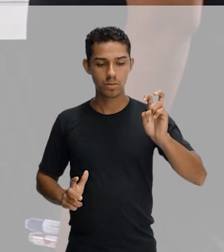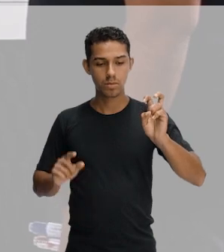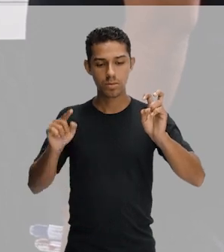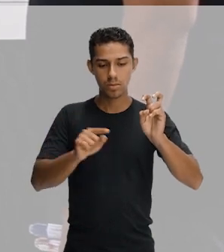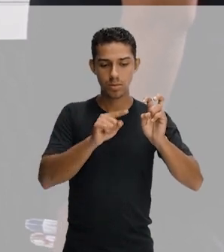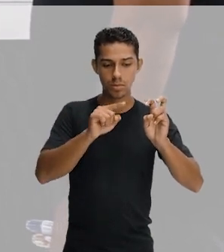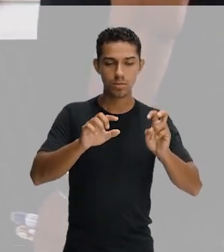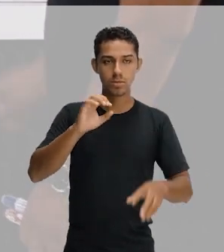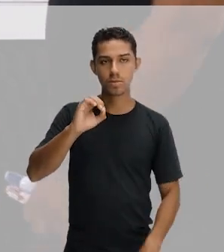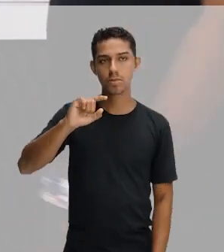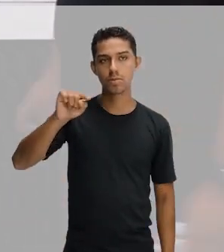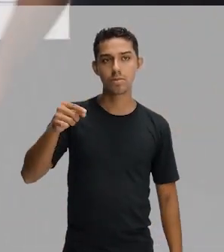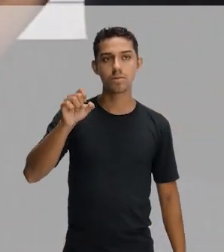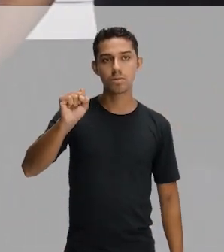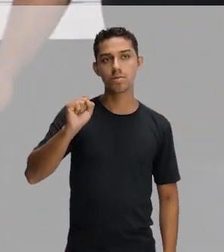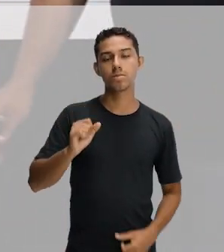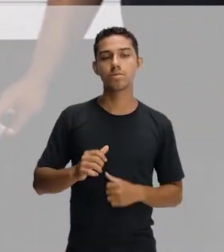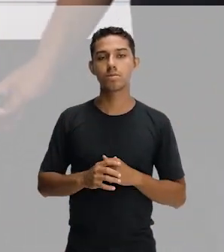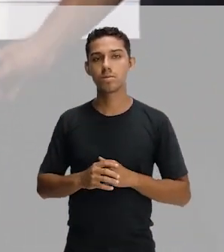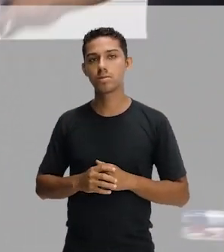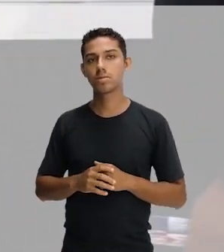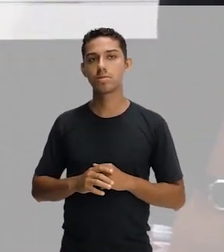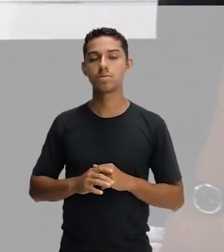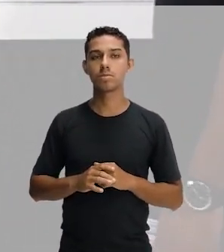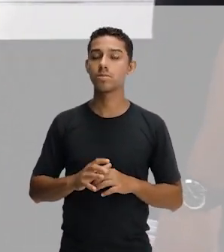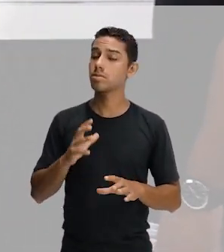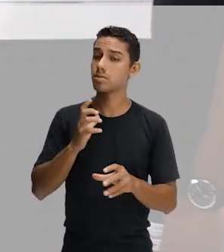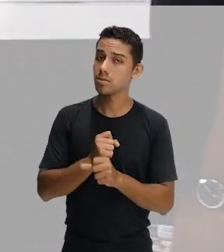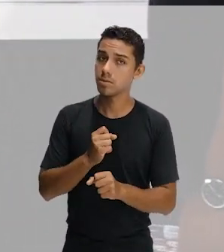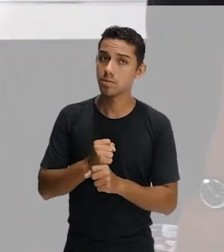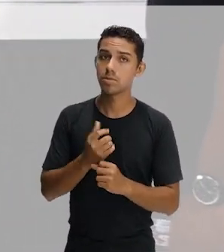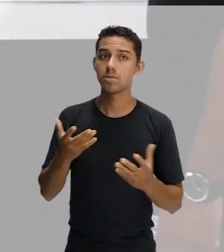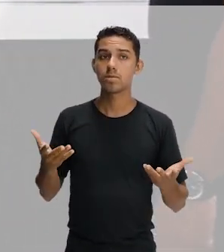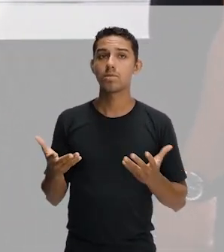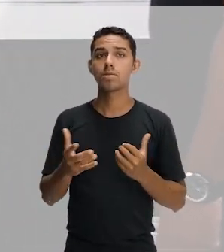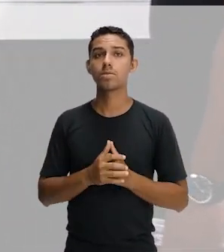0,8. Ok? Vamos fazer a continha, né?